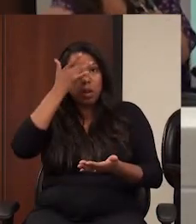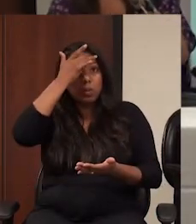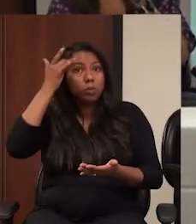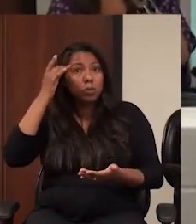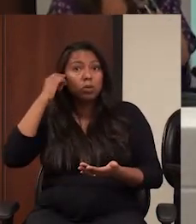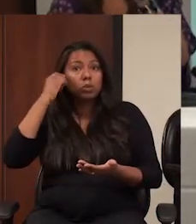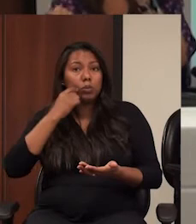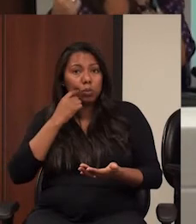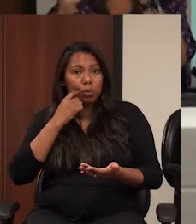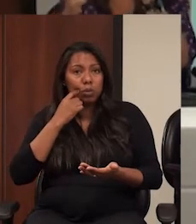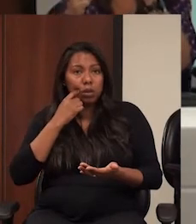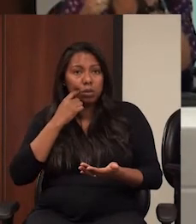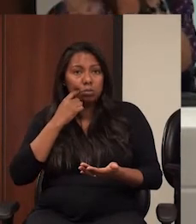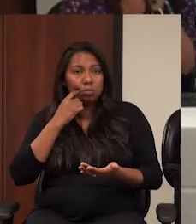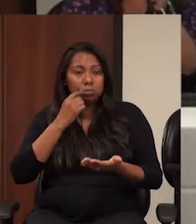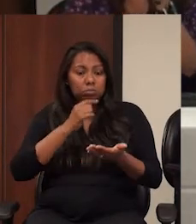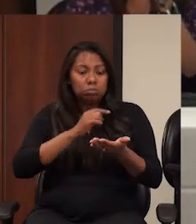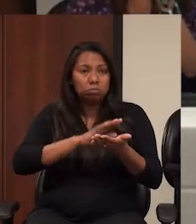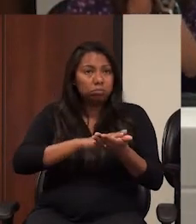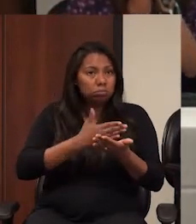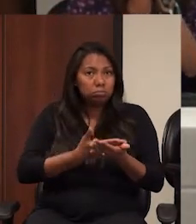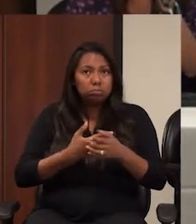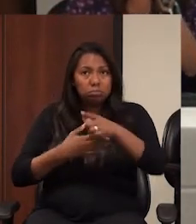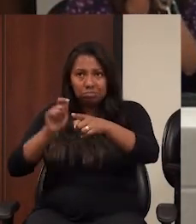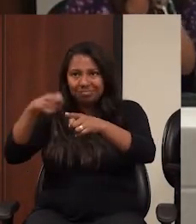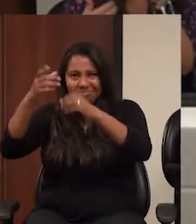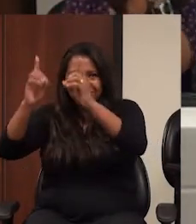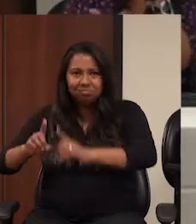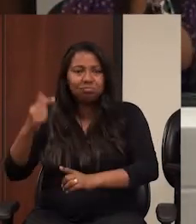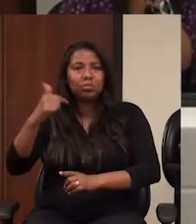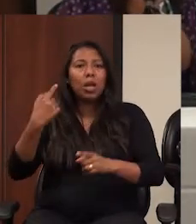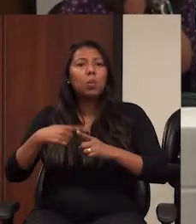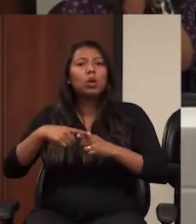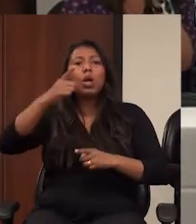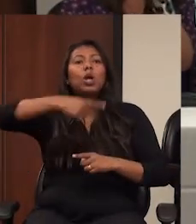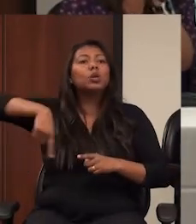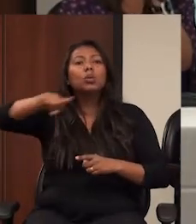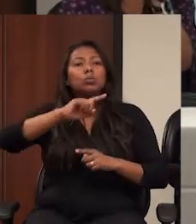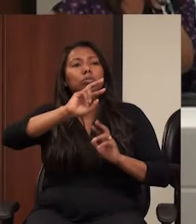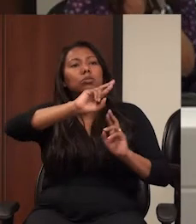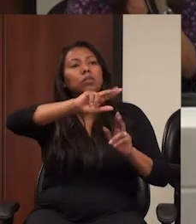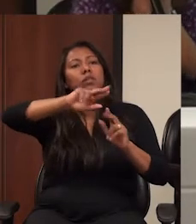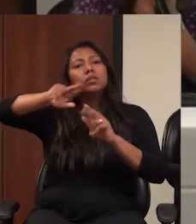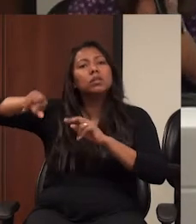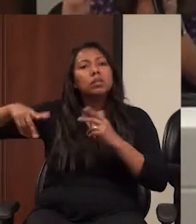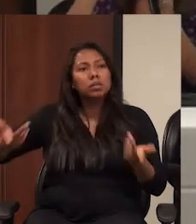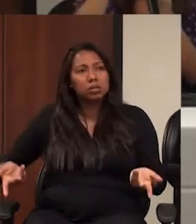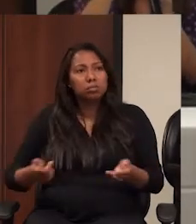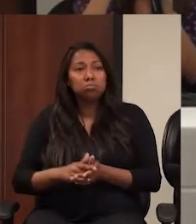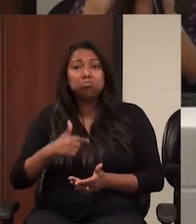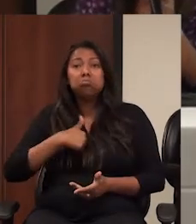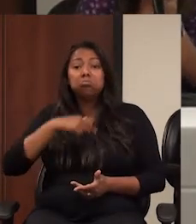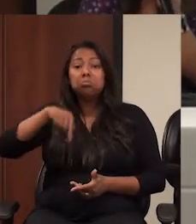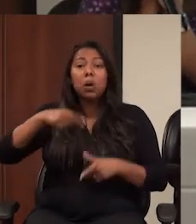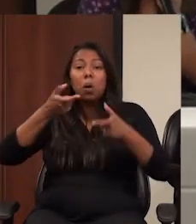surda com o intérprete não tem deficiência. Por quê? Porque todos nós somos diferentes. Eu estou aqui com meu óculos